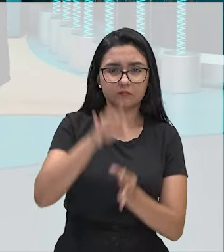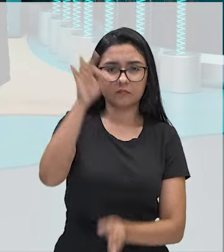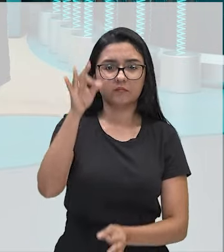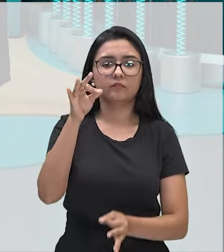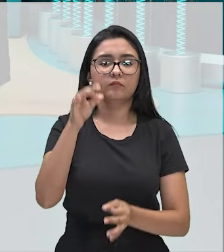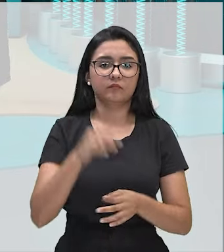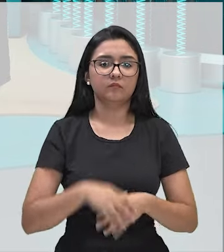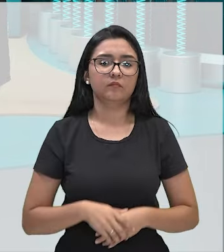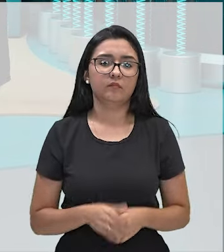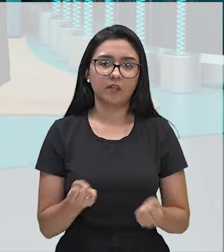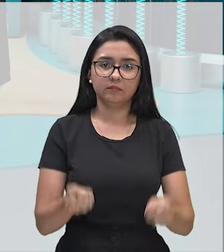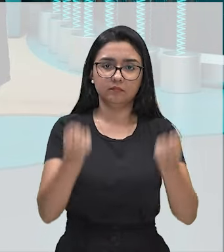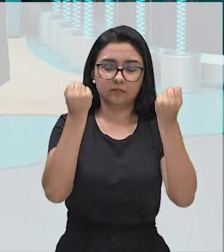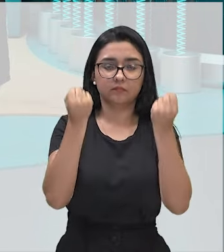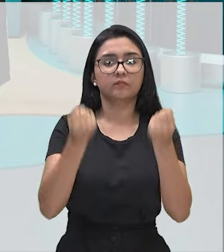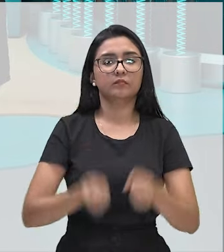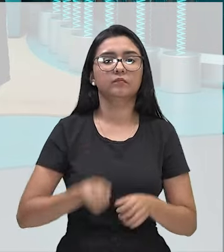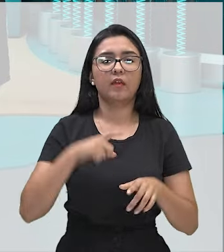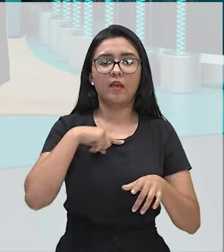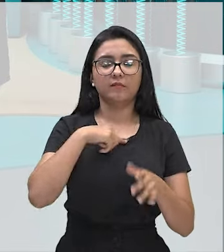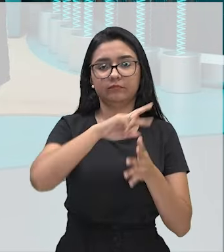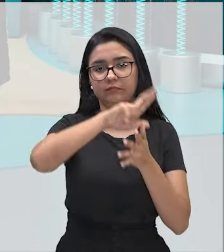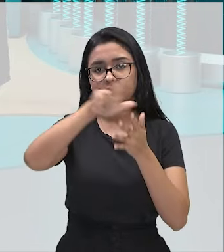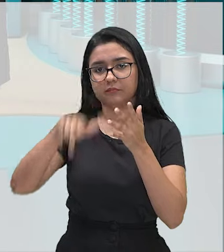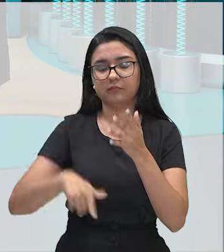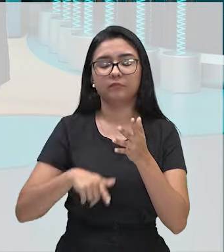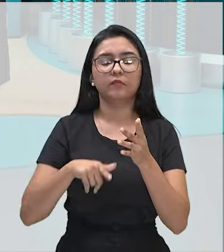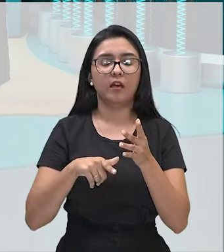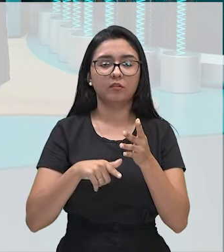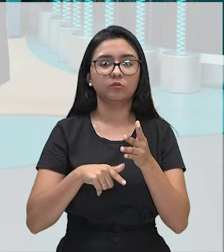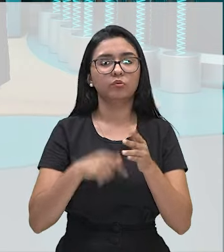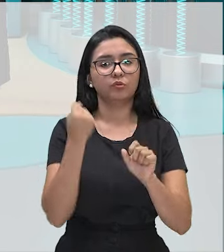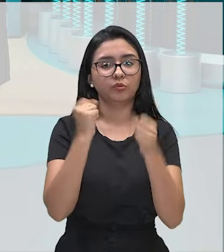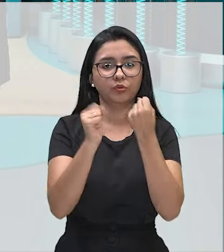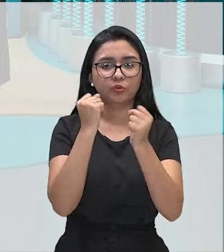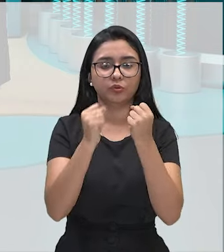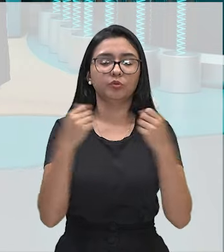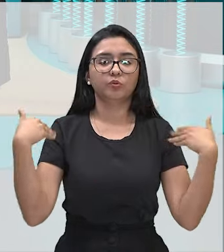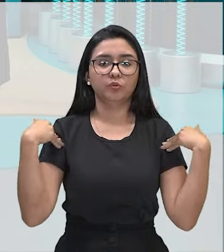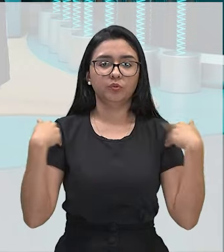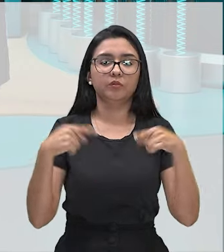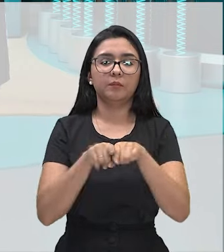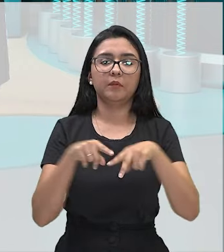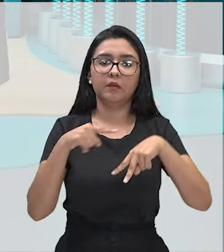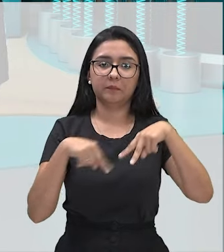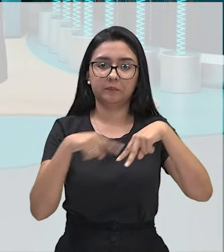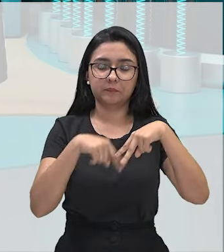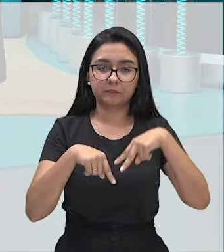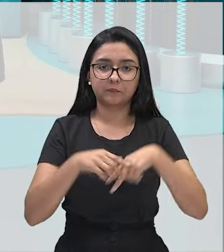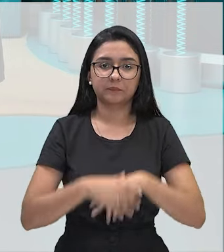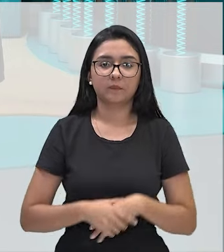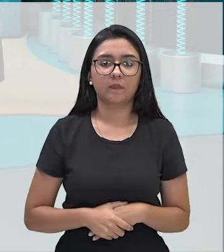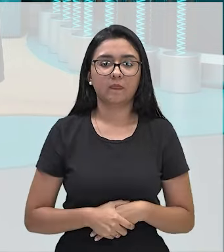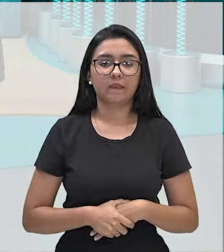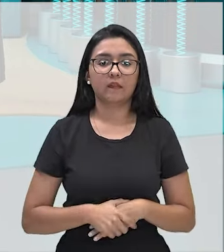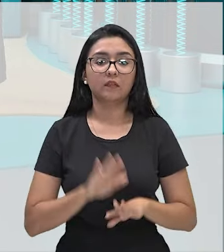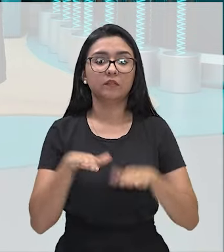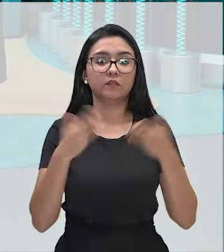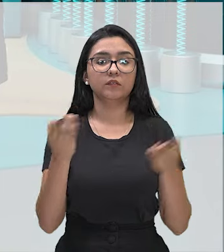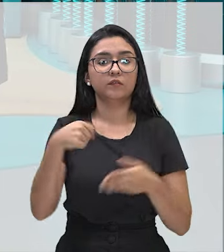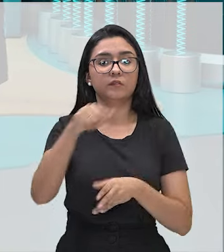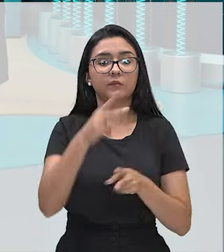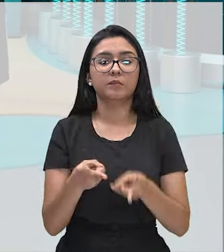maior para variados exercícios tanto de membros superiores quanto de membros inferiores então vocês